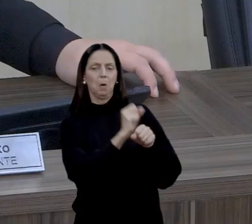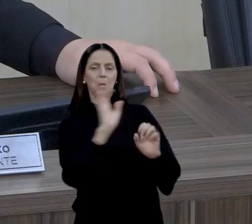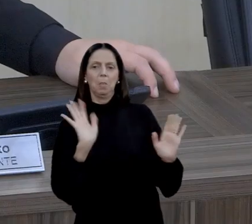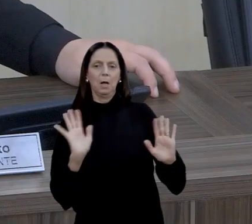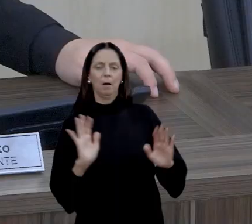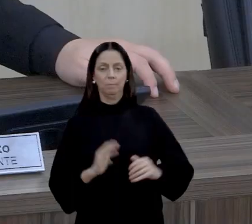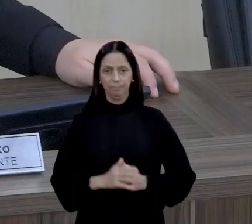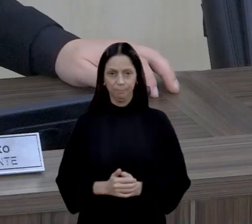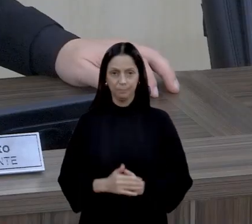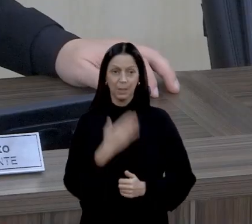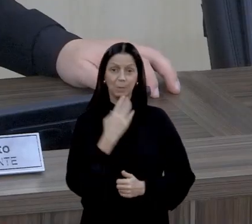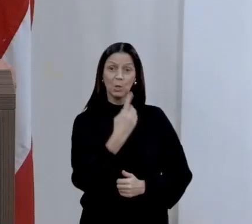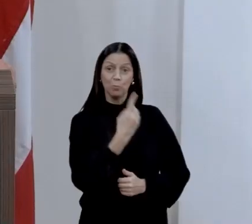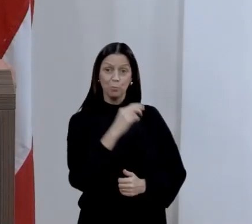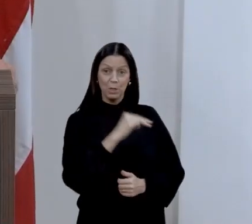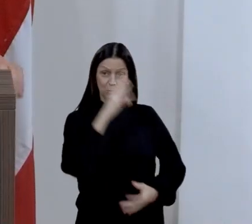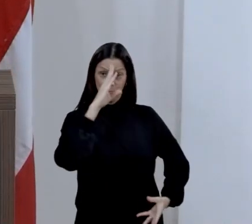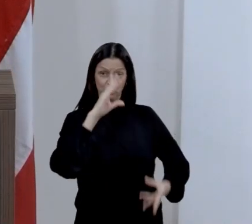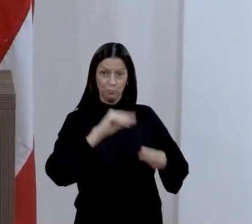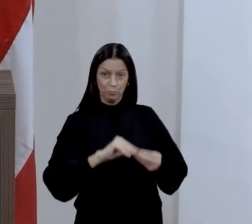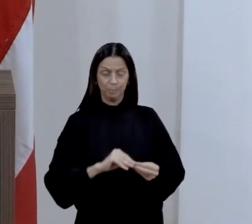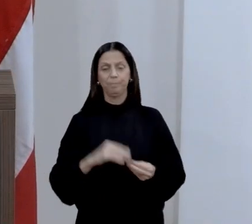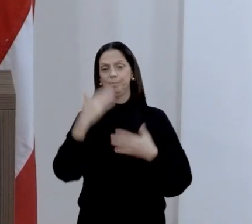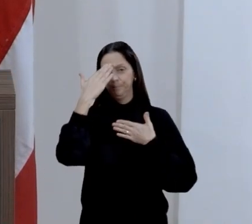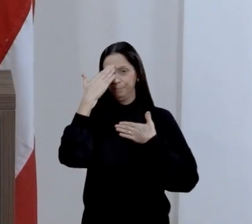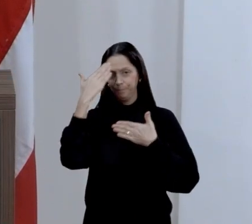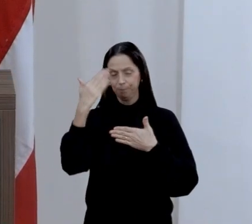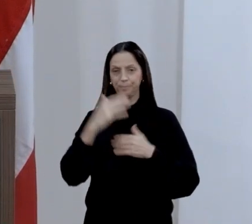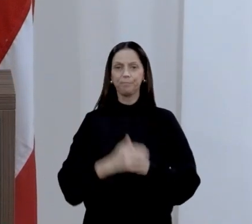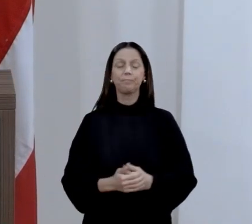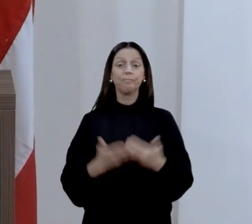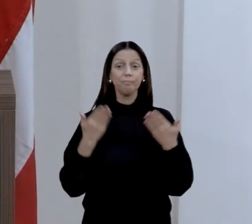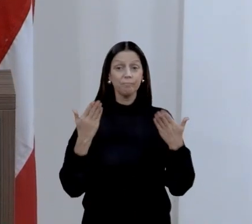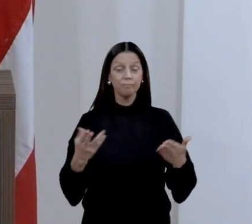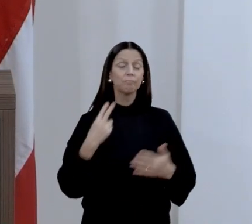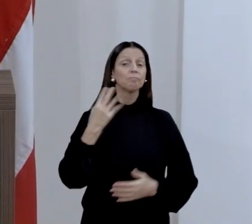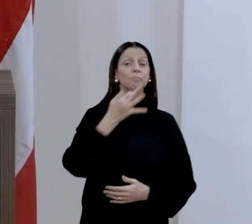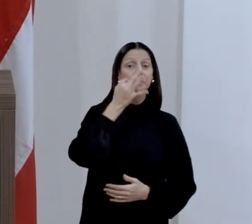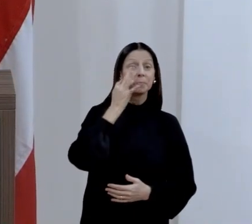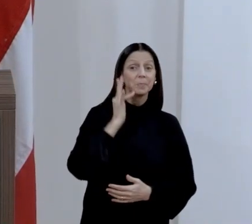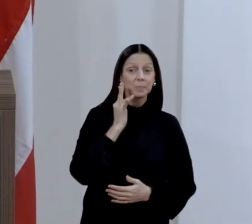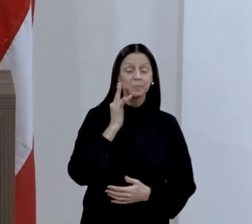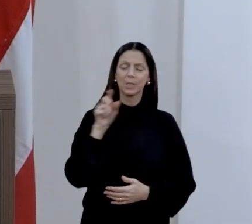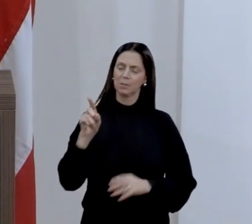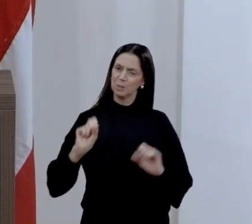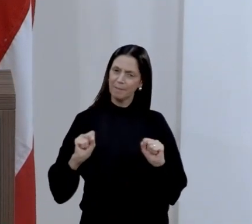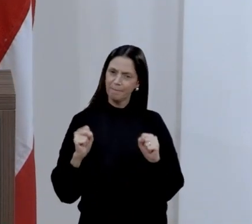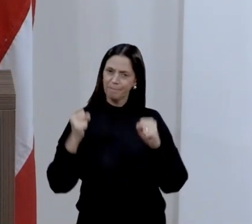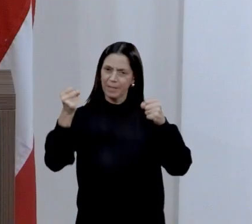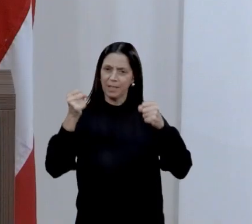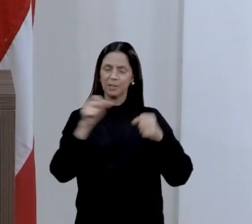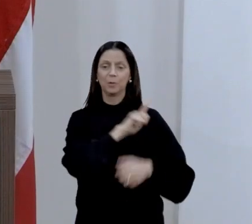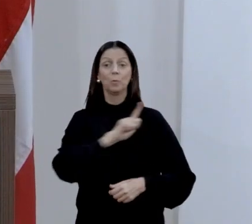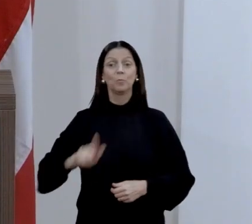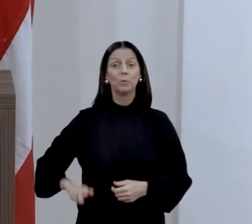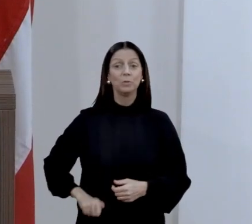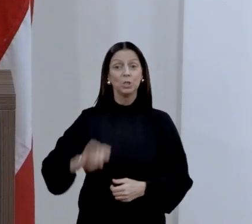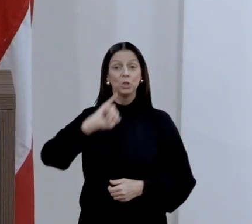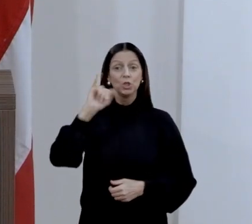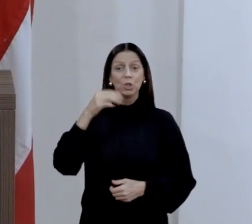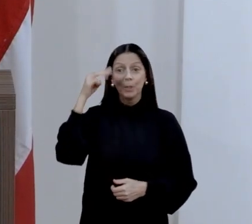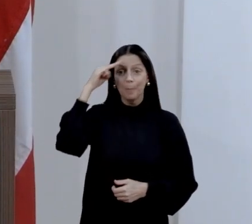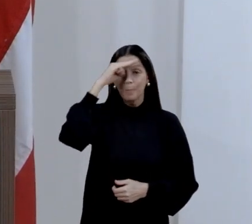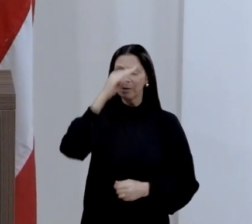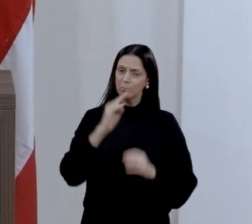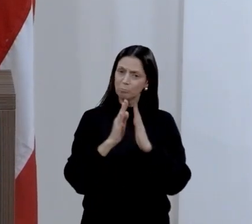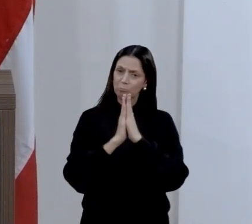concluir. Concedo mais 2 minutos. Obrigado, presidente. Vereador Flávio, Vossa Excelência, tão defensor aqui do governador Jorginho Melo, então,